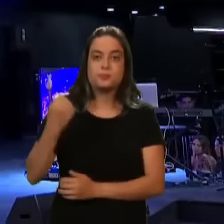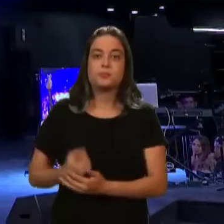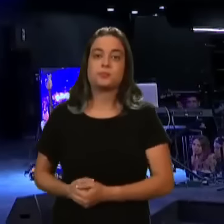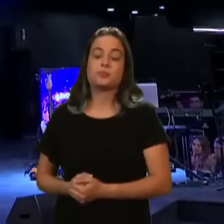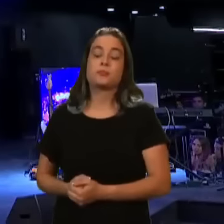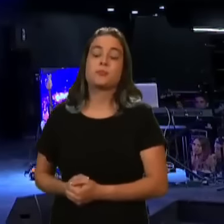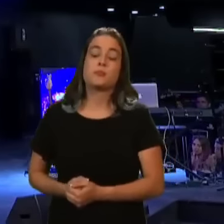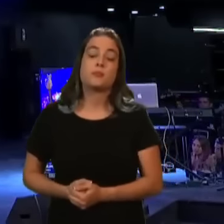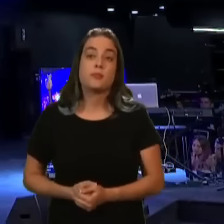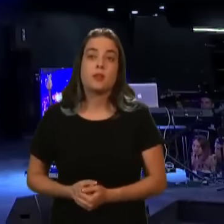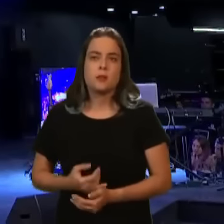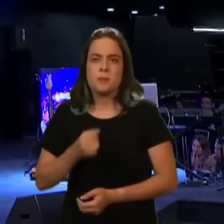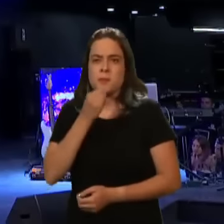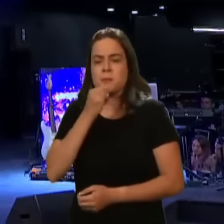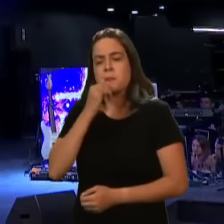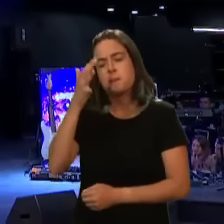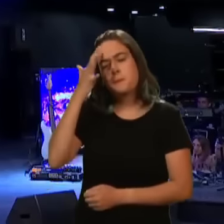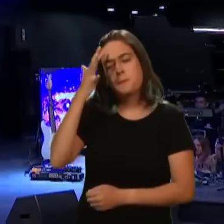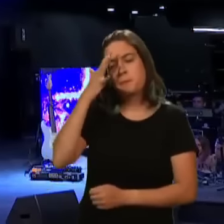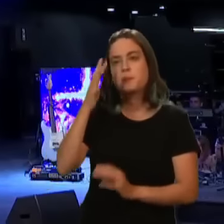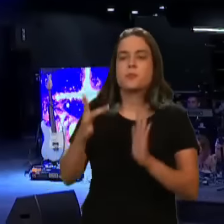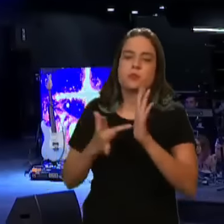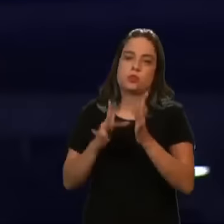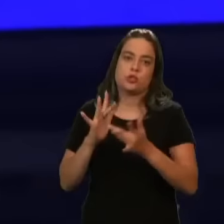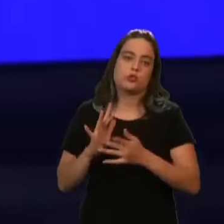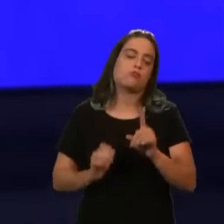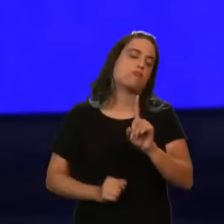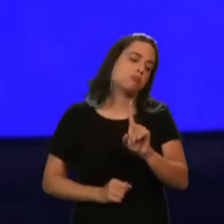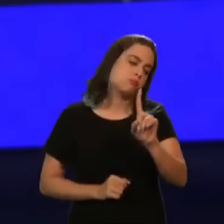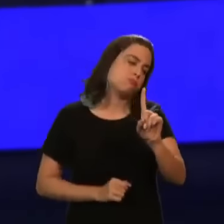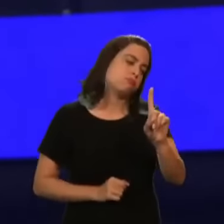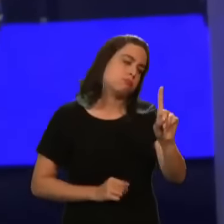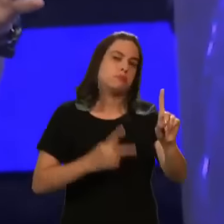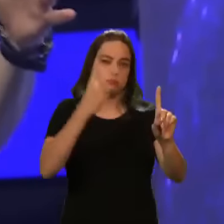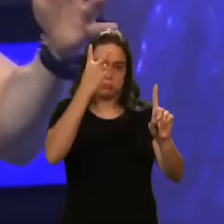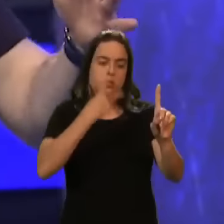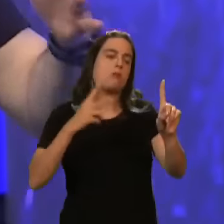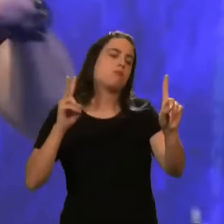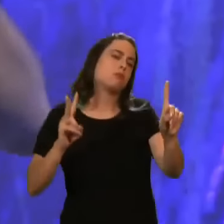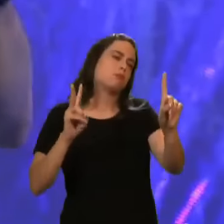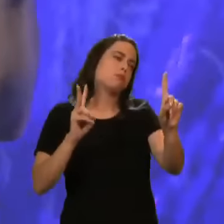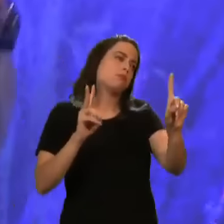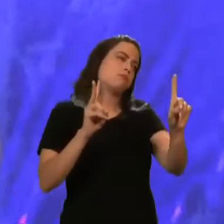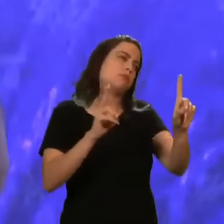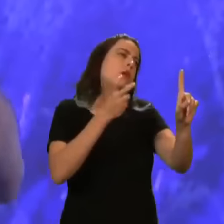simples. Imagina Jesus, caminha muito tempo, os cegos vão atrás,